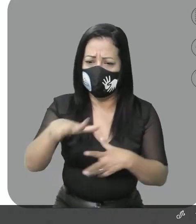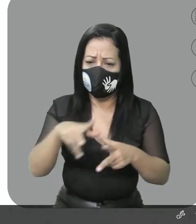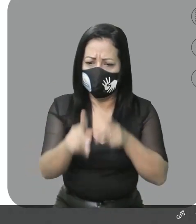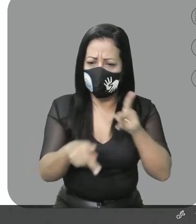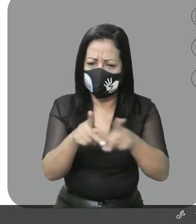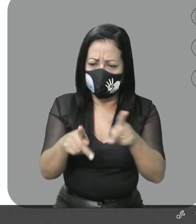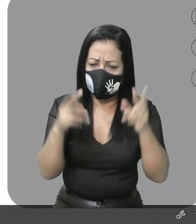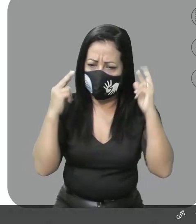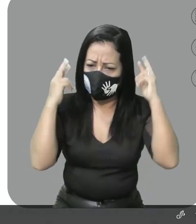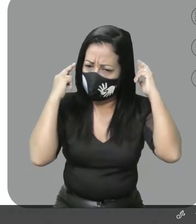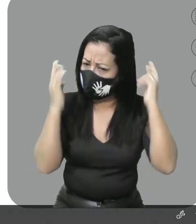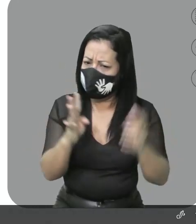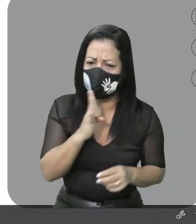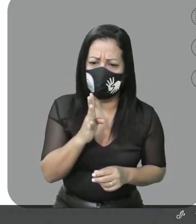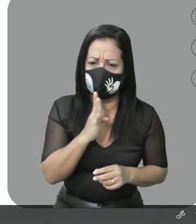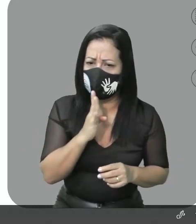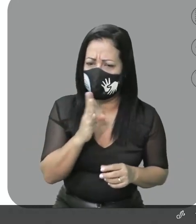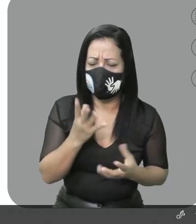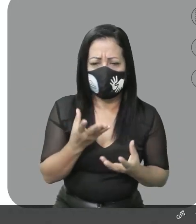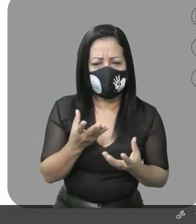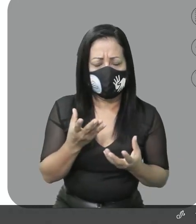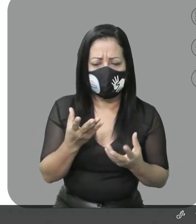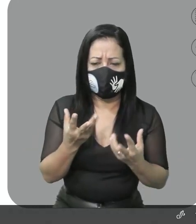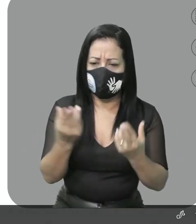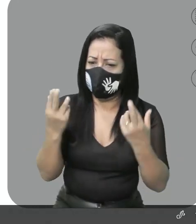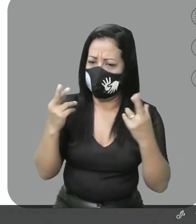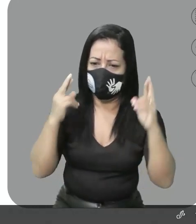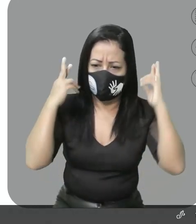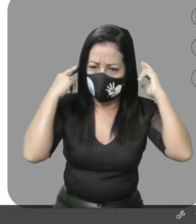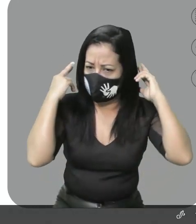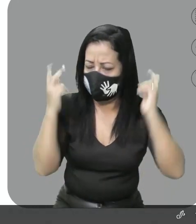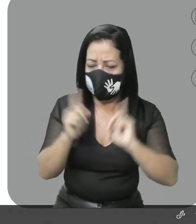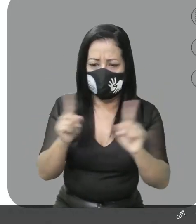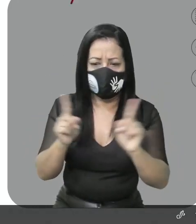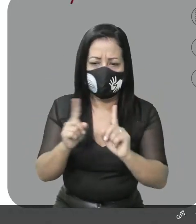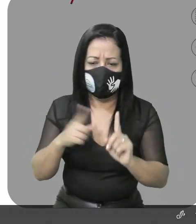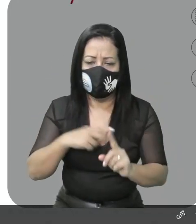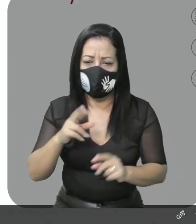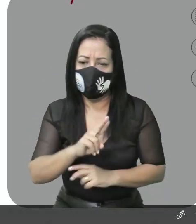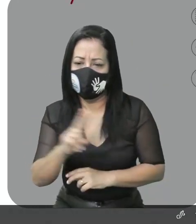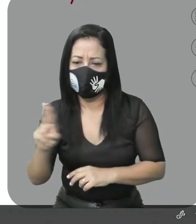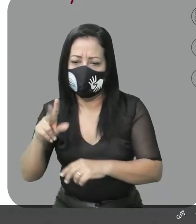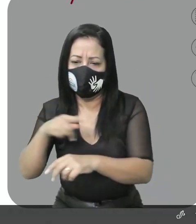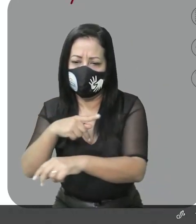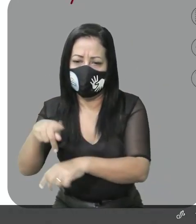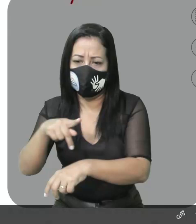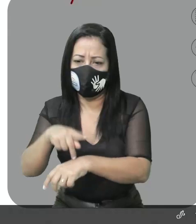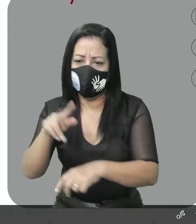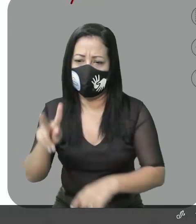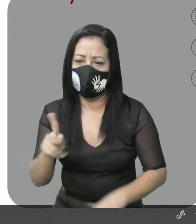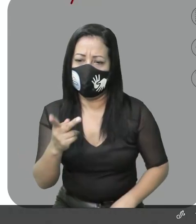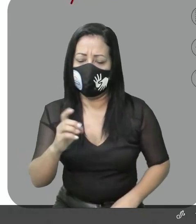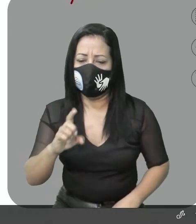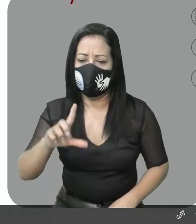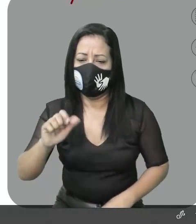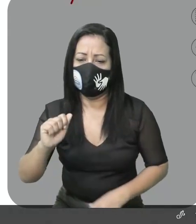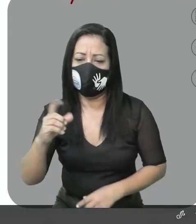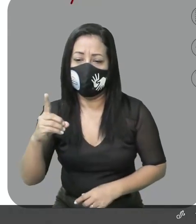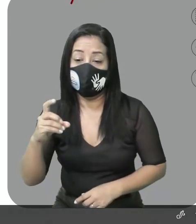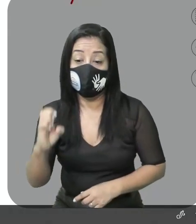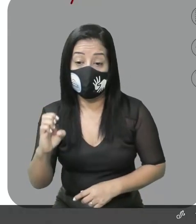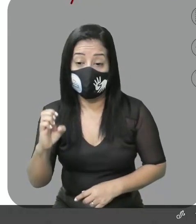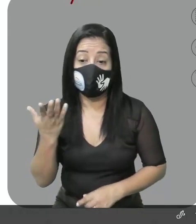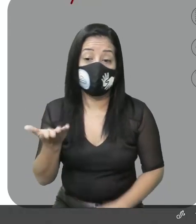nós chamamos. Eles se conheciam como Hélade. Então o país deles seria a Hélade aí. E o